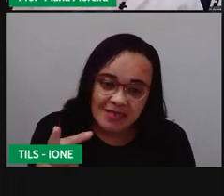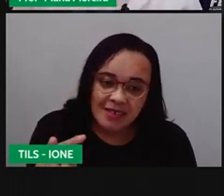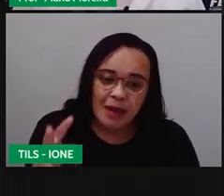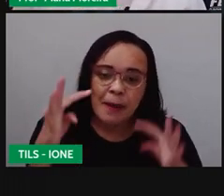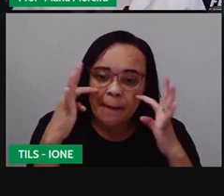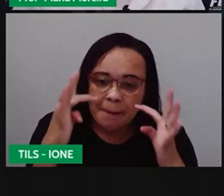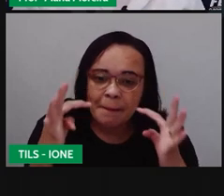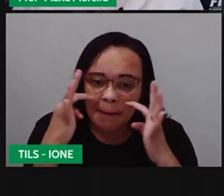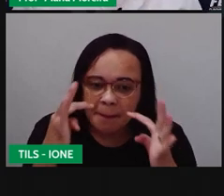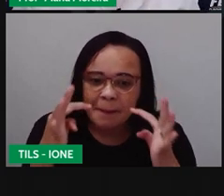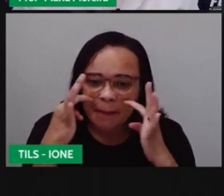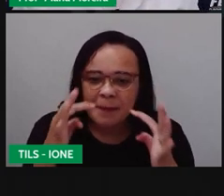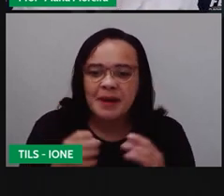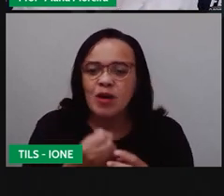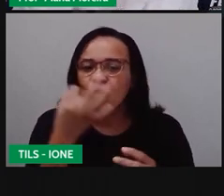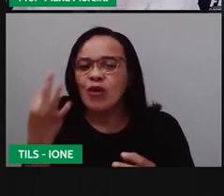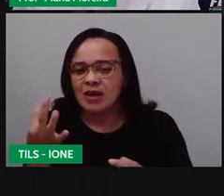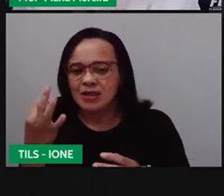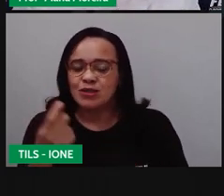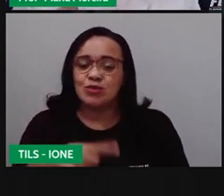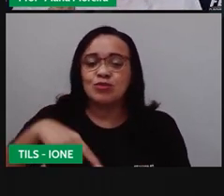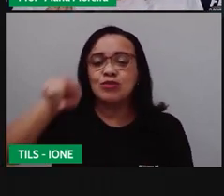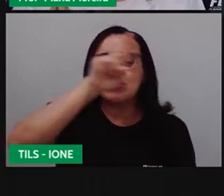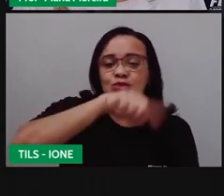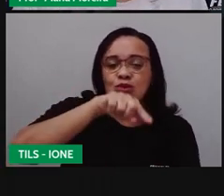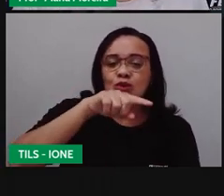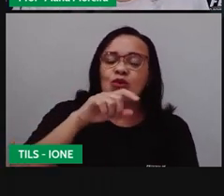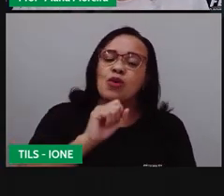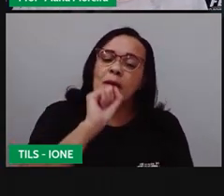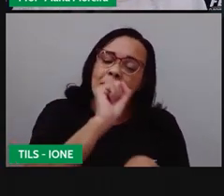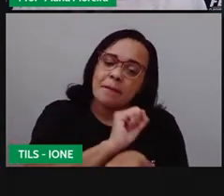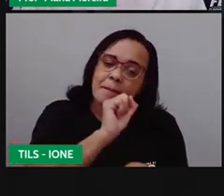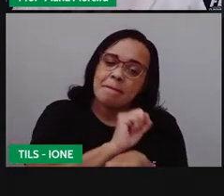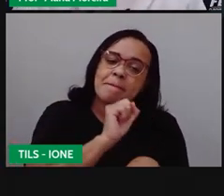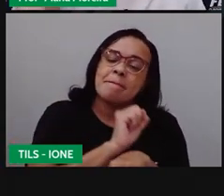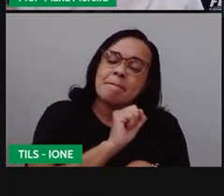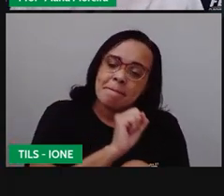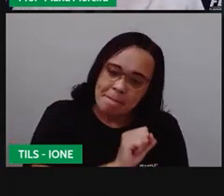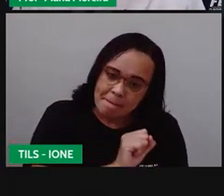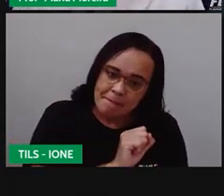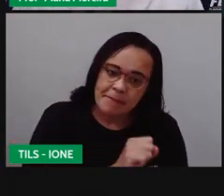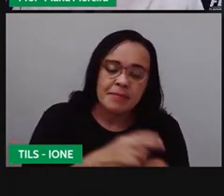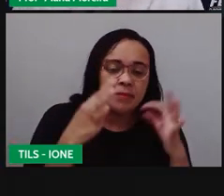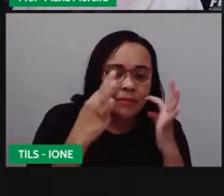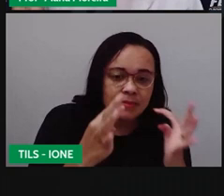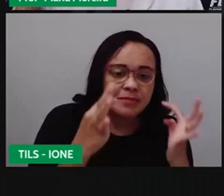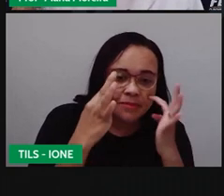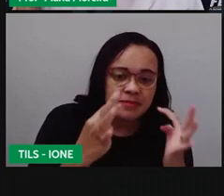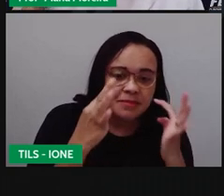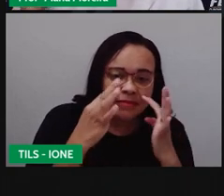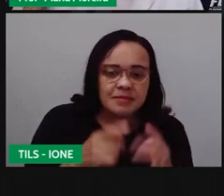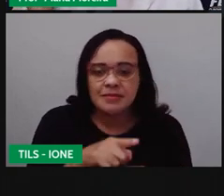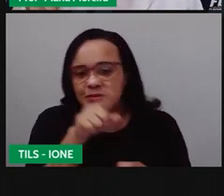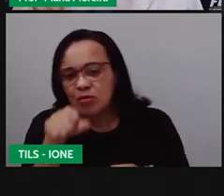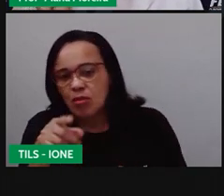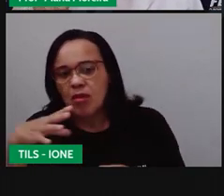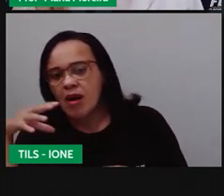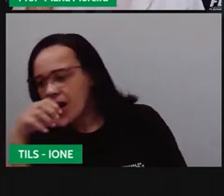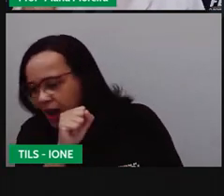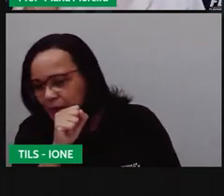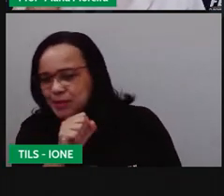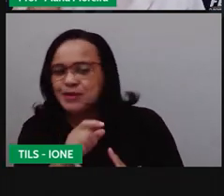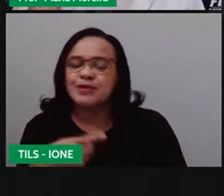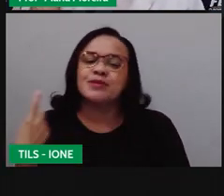e contei. E do outro lado, eu tive o quê? Precisei parar para fazer isso. Do lado de cá, eu fiz, ó, rapidinho e o